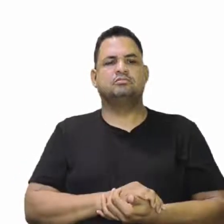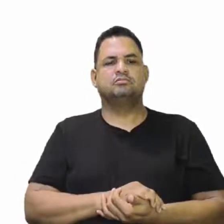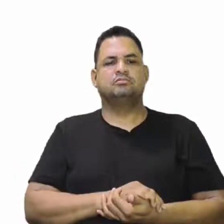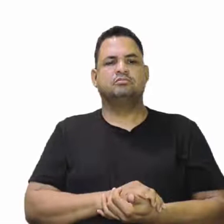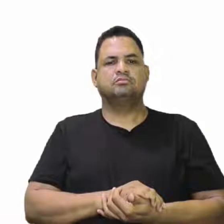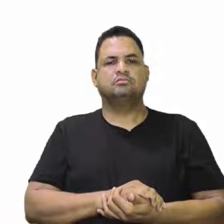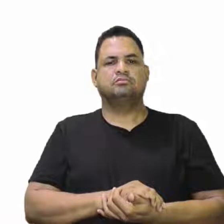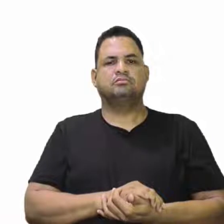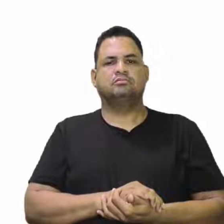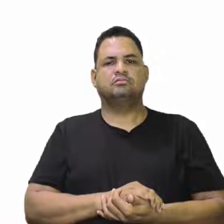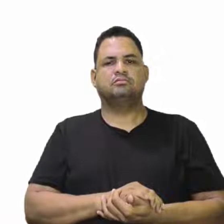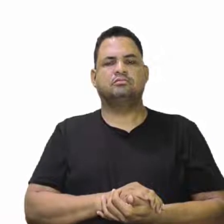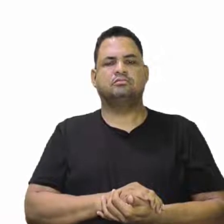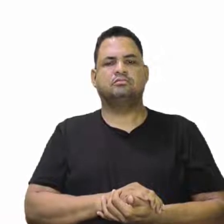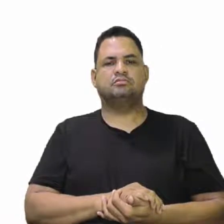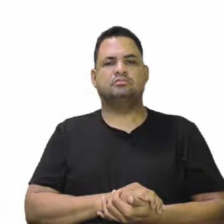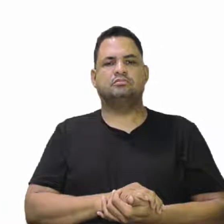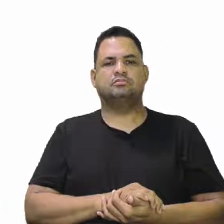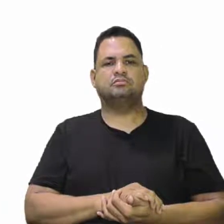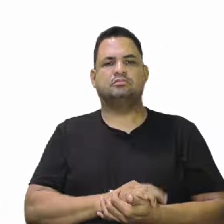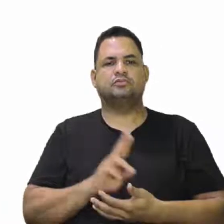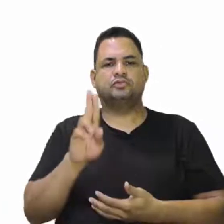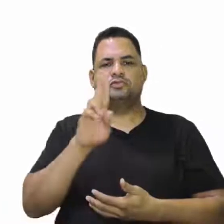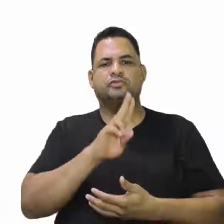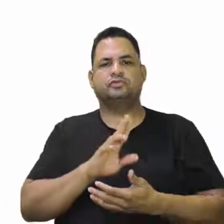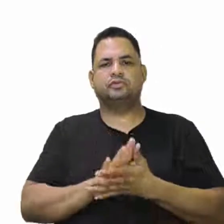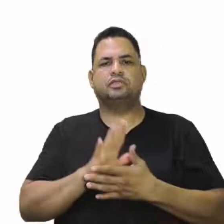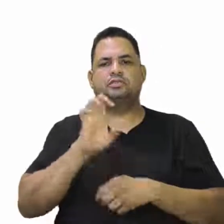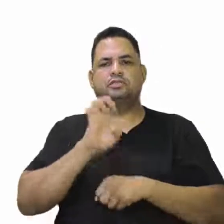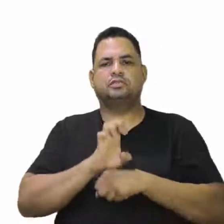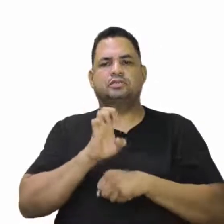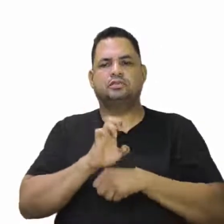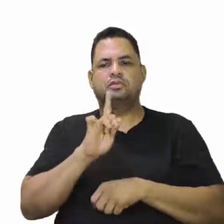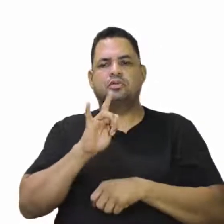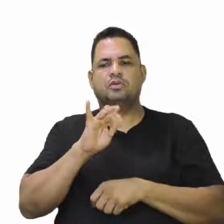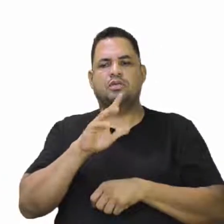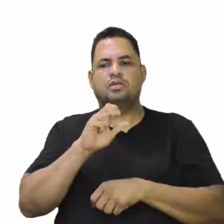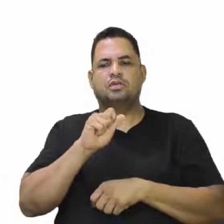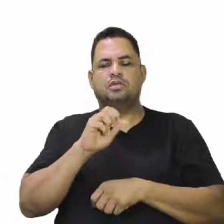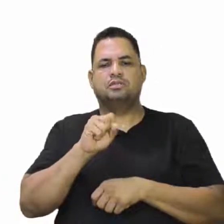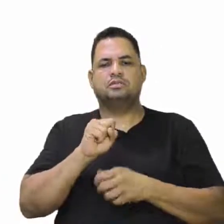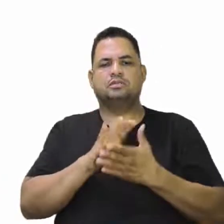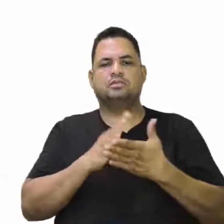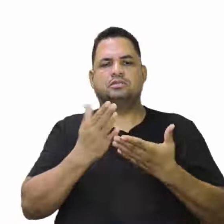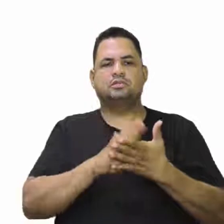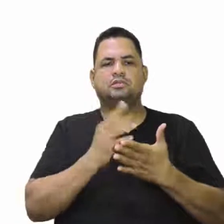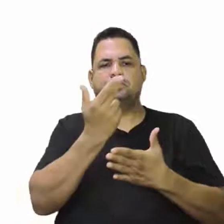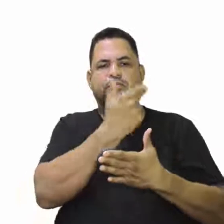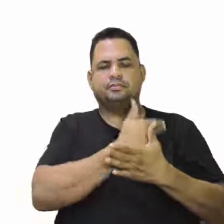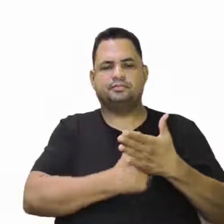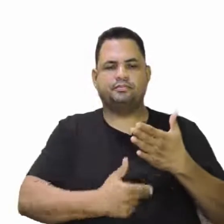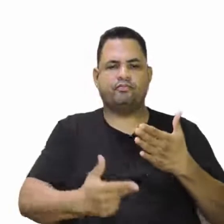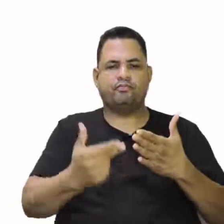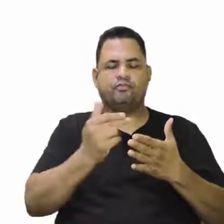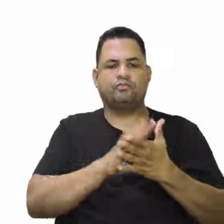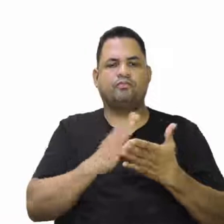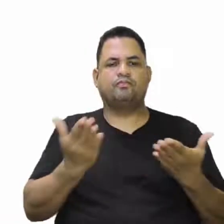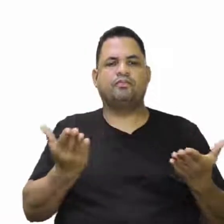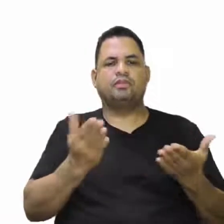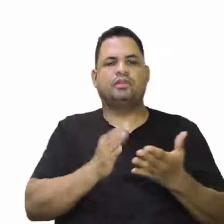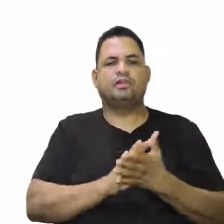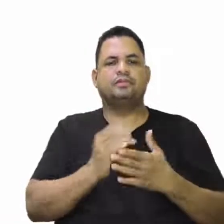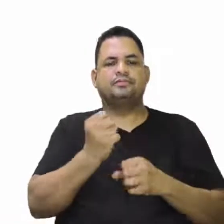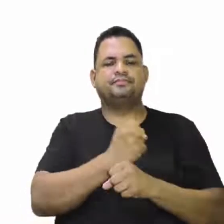da Universidade Estadual do Goiás. Isso. Veio ali uma tirinha. Nesse ano aí,